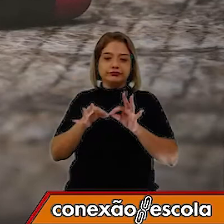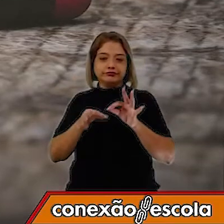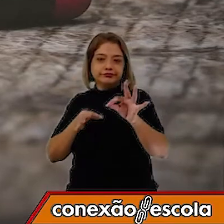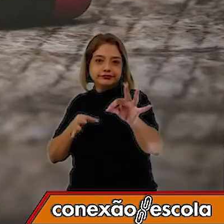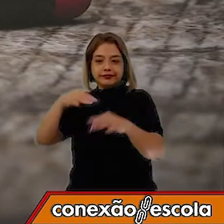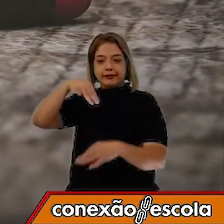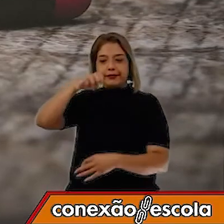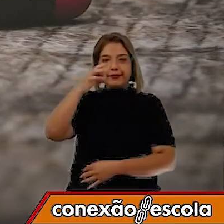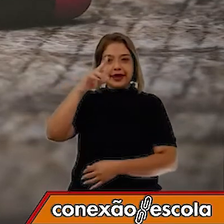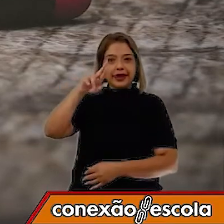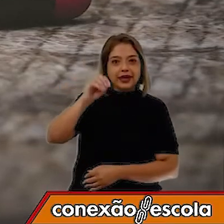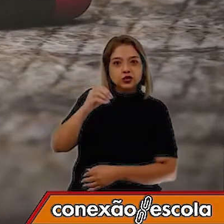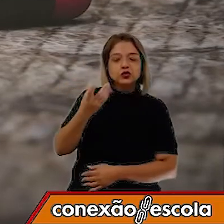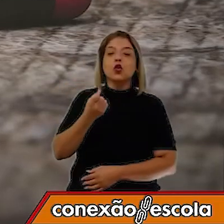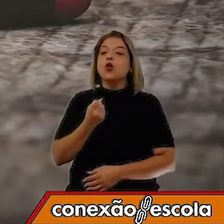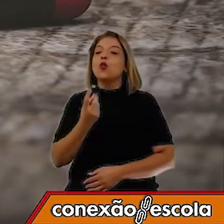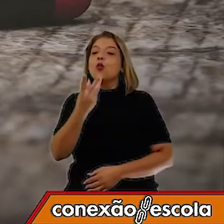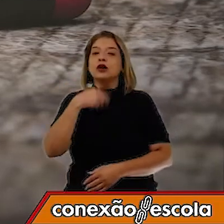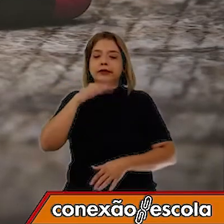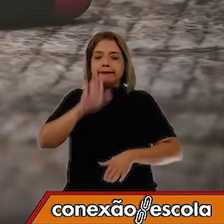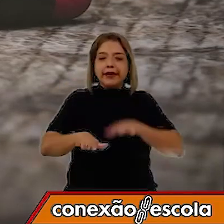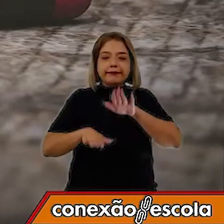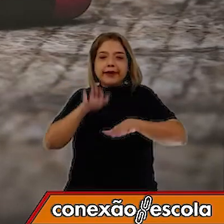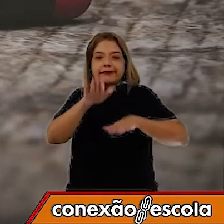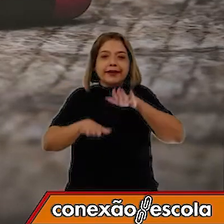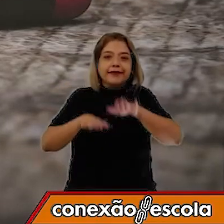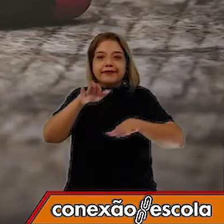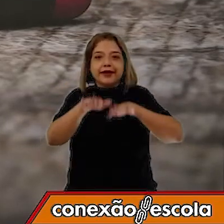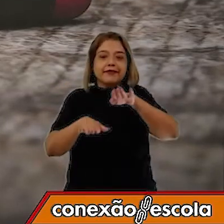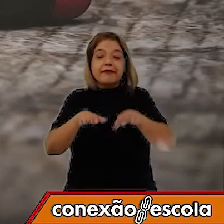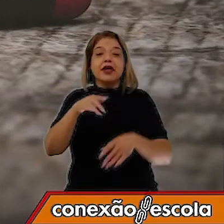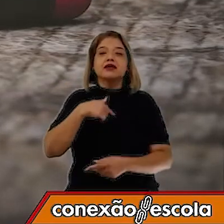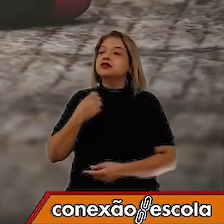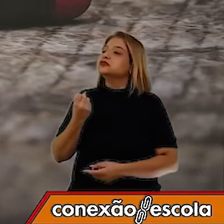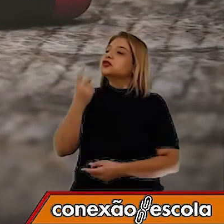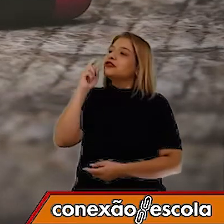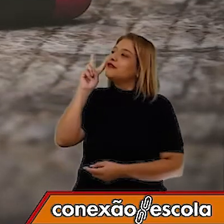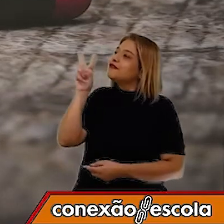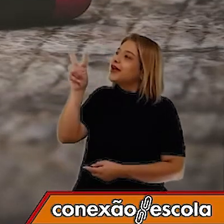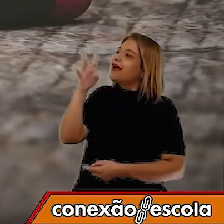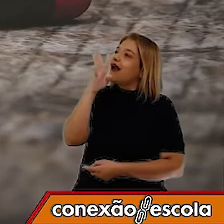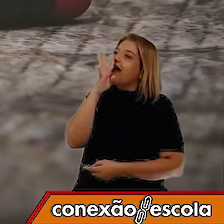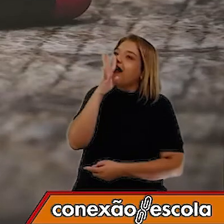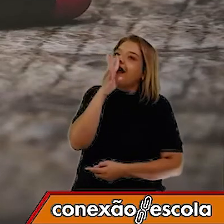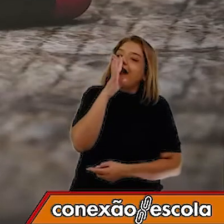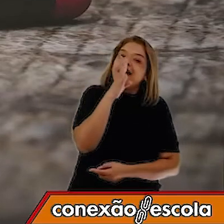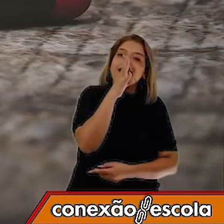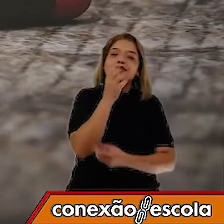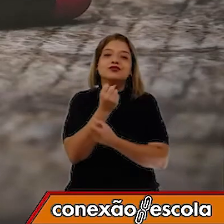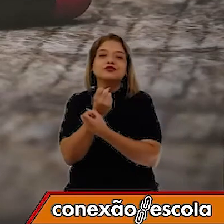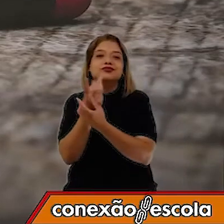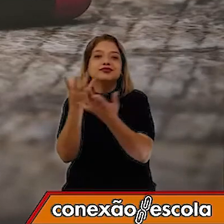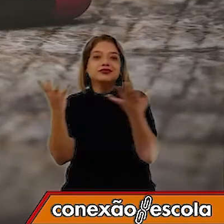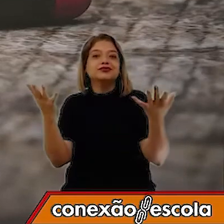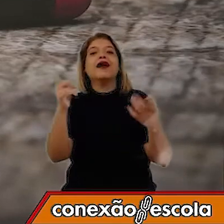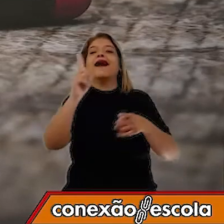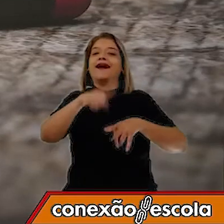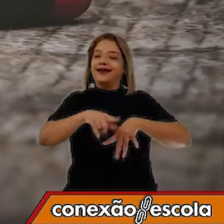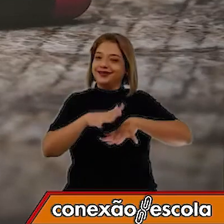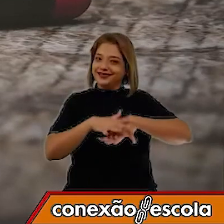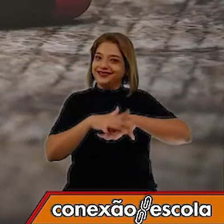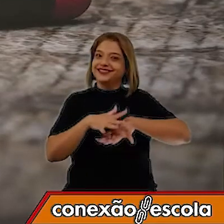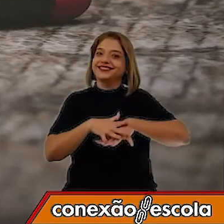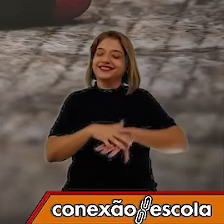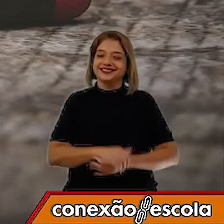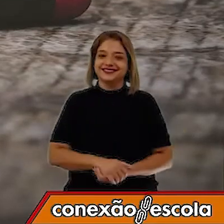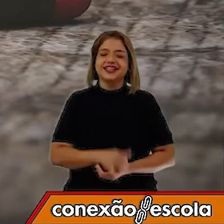metros, a quantidade de passos, a quantidade de coisas que você vê no caminho. Matemática. Na escola,